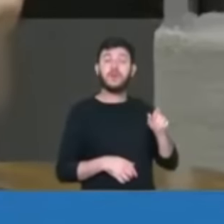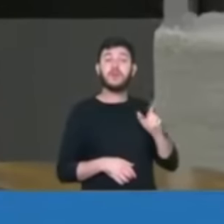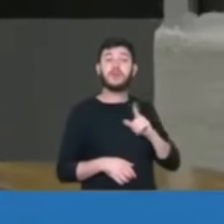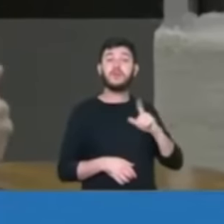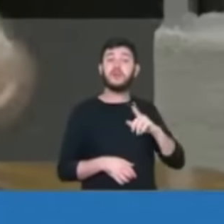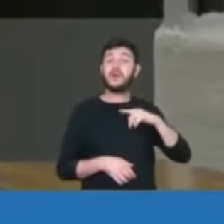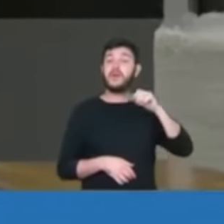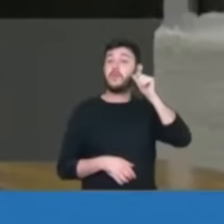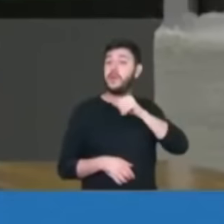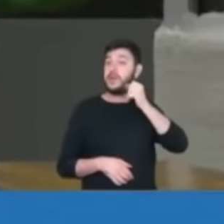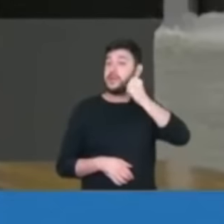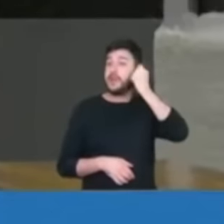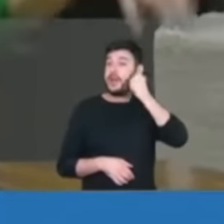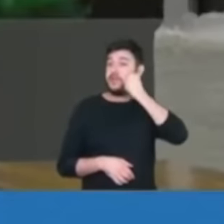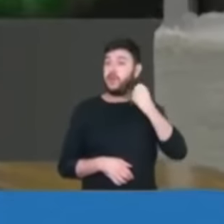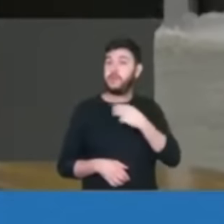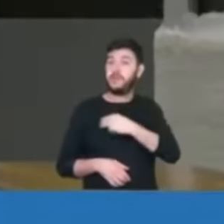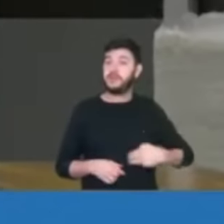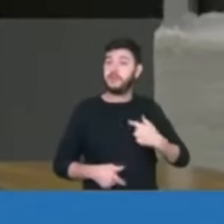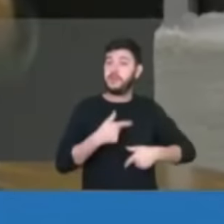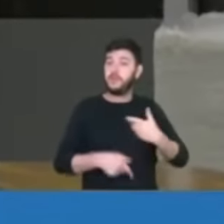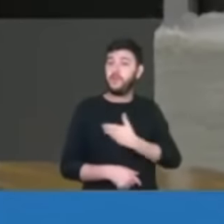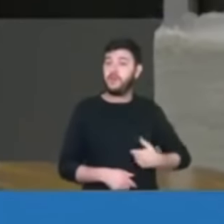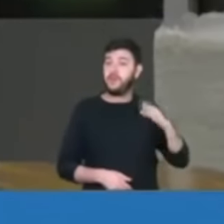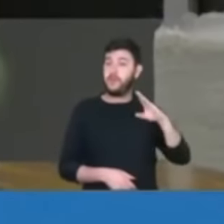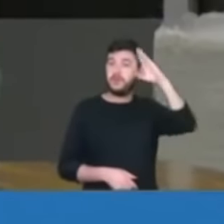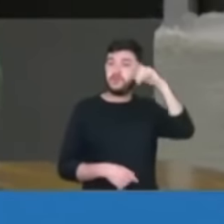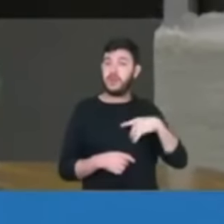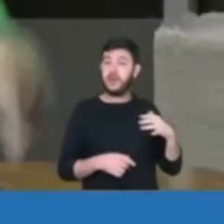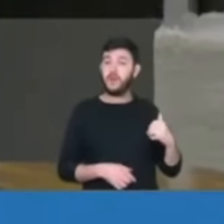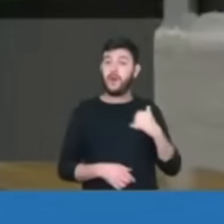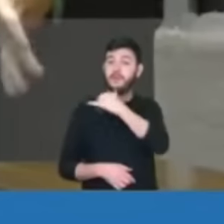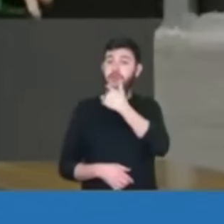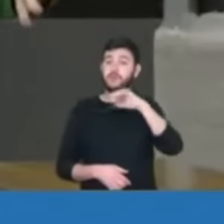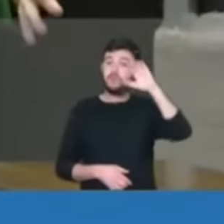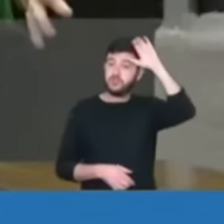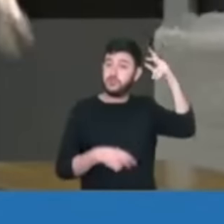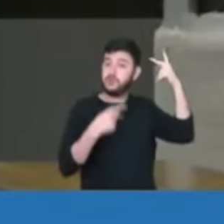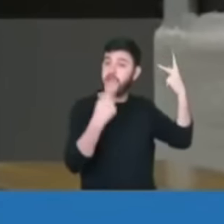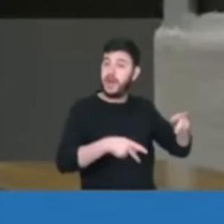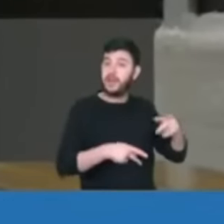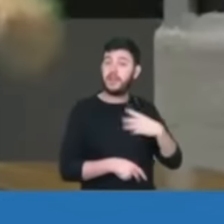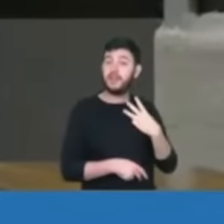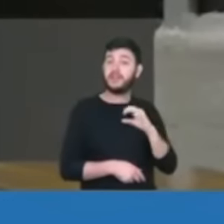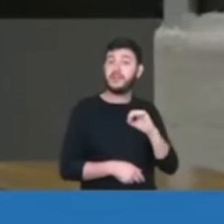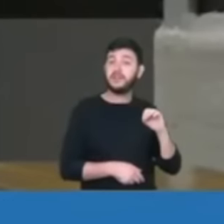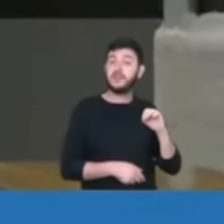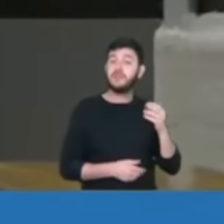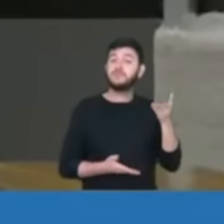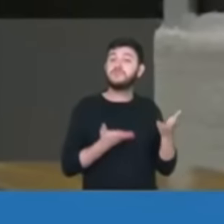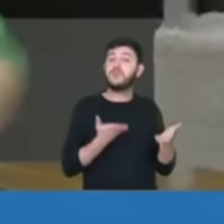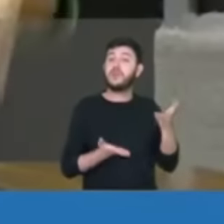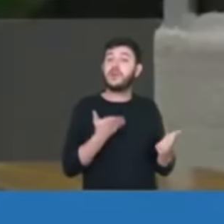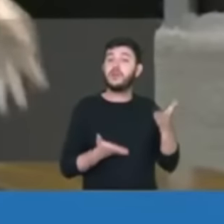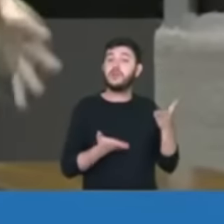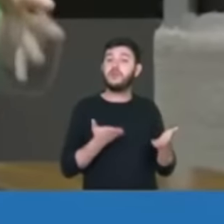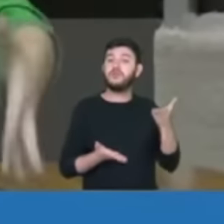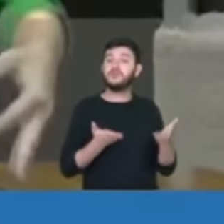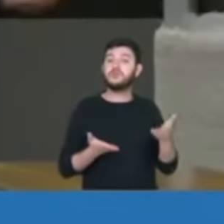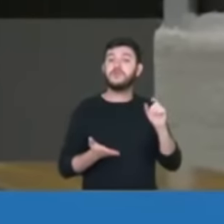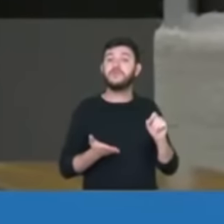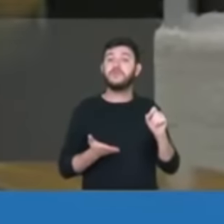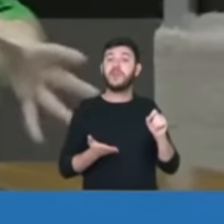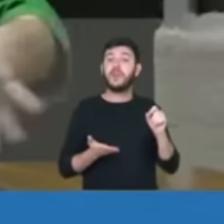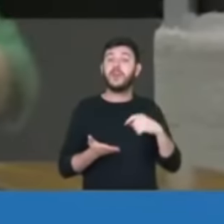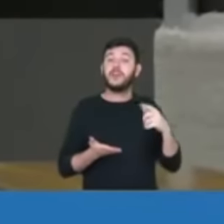ministra do Bolsonaro, é pego com 300 quilos de cocaína, que eu nunca vi alguém ter nariz para consumir 300 quilos